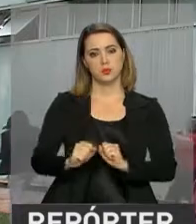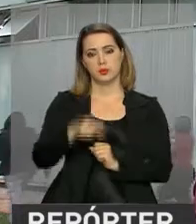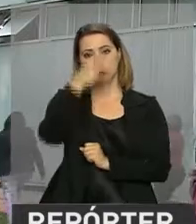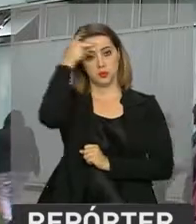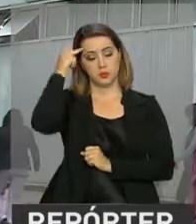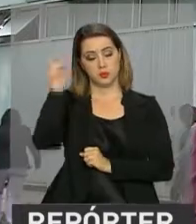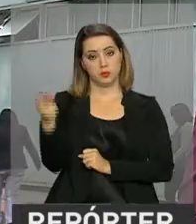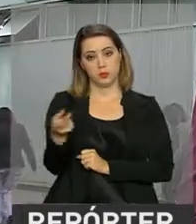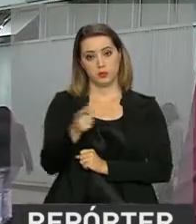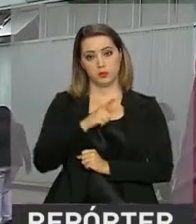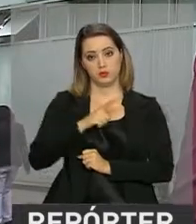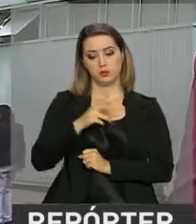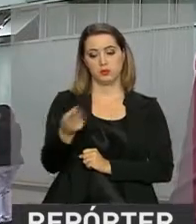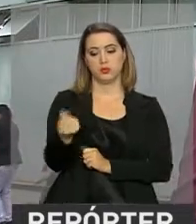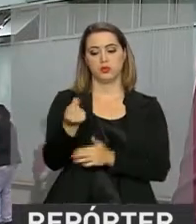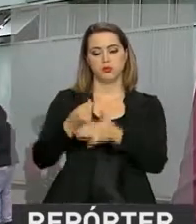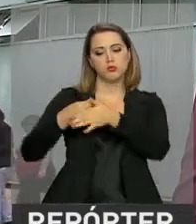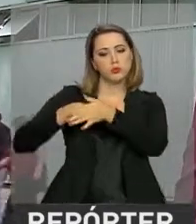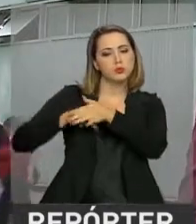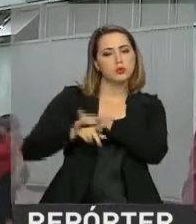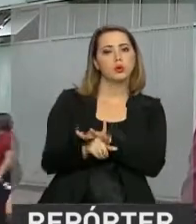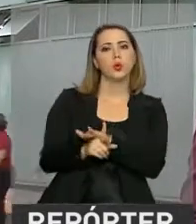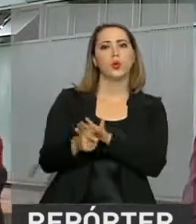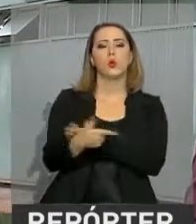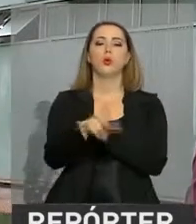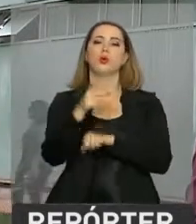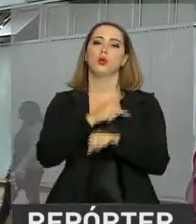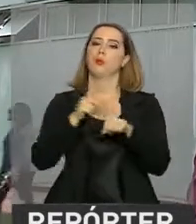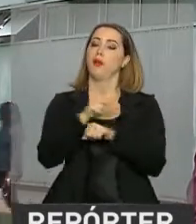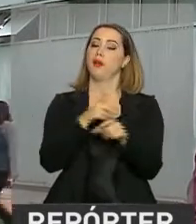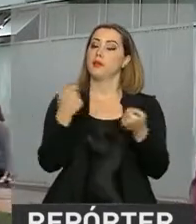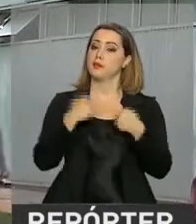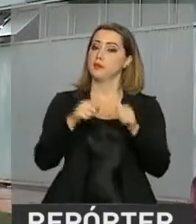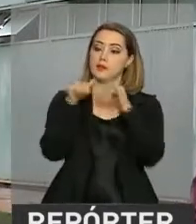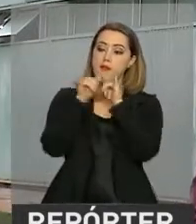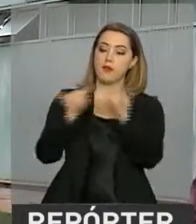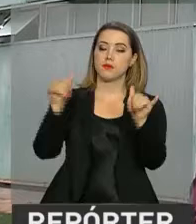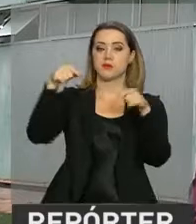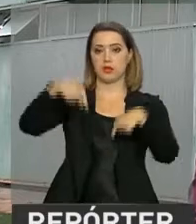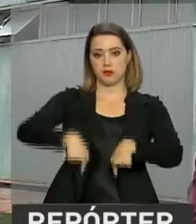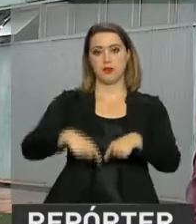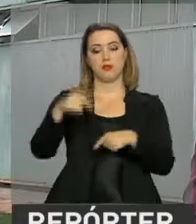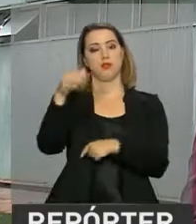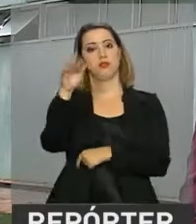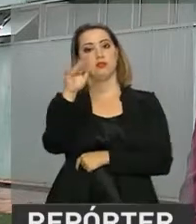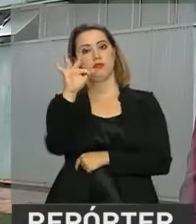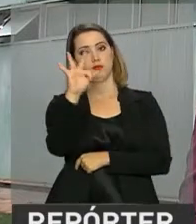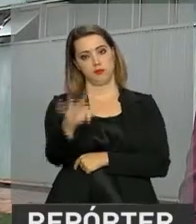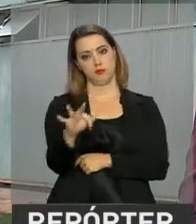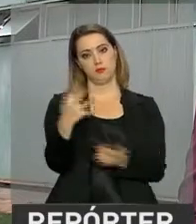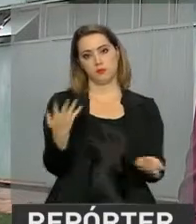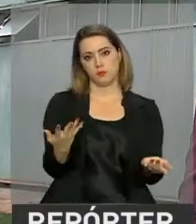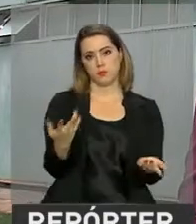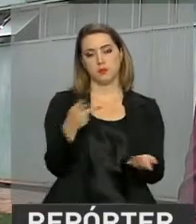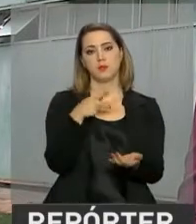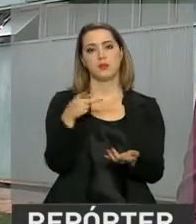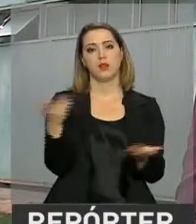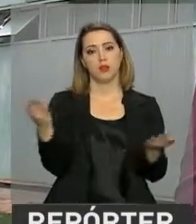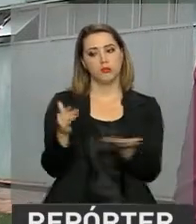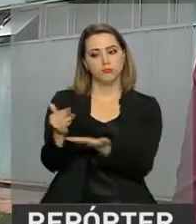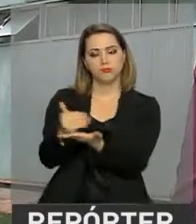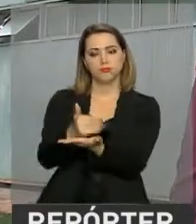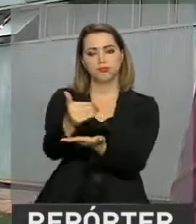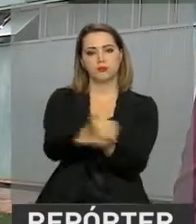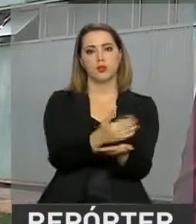brasileiros regularizar bens mantidos no exterior e que não estavam declarados à Receita Federal. A arrecadação extraordinária